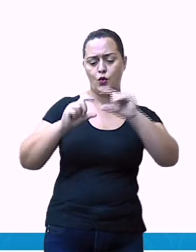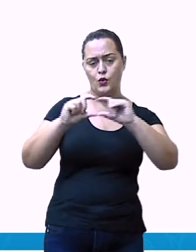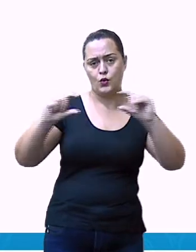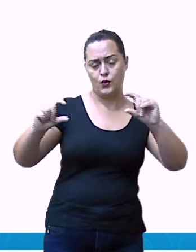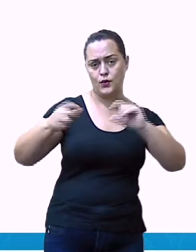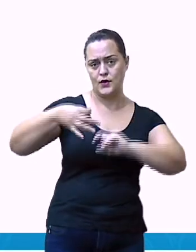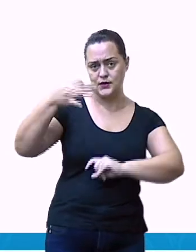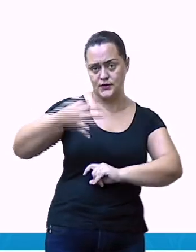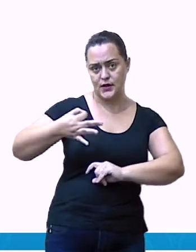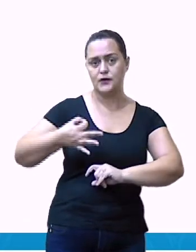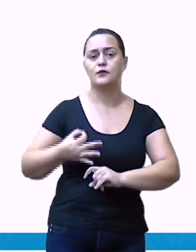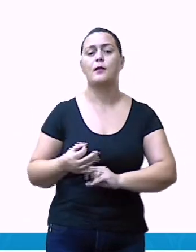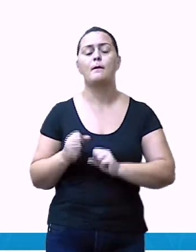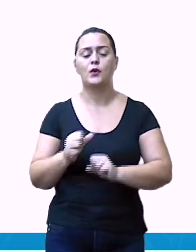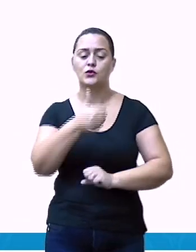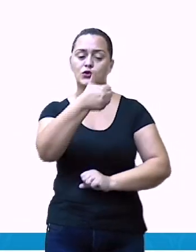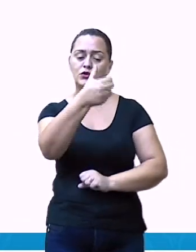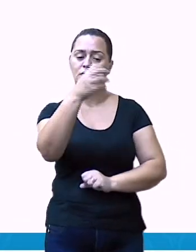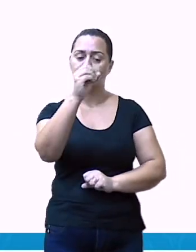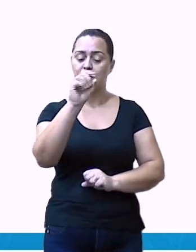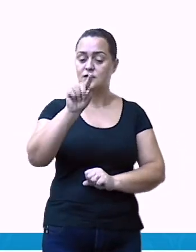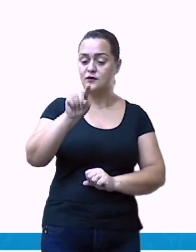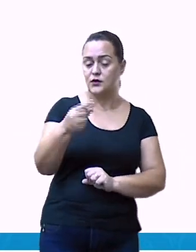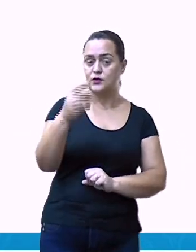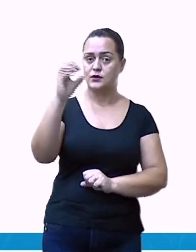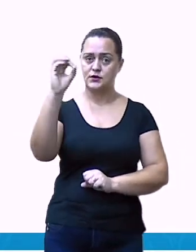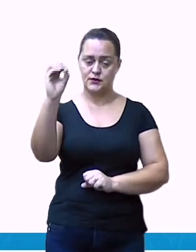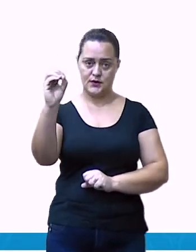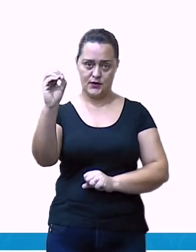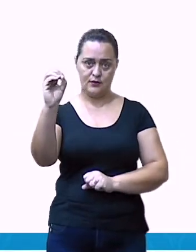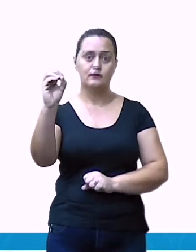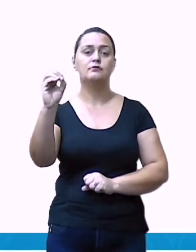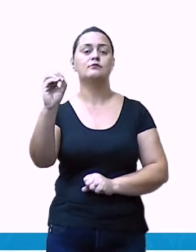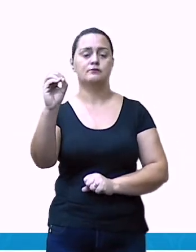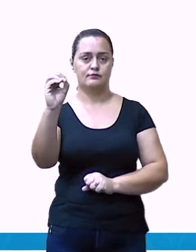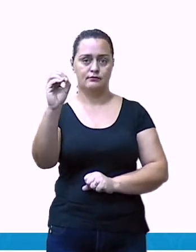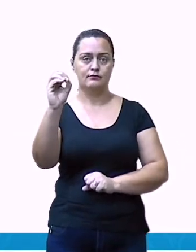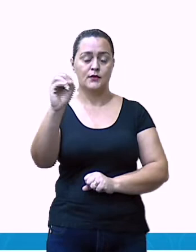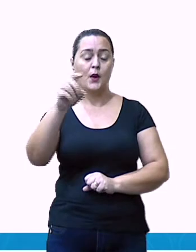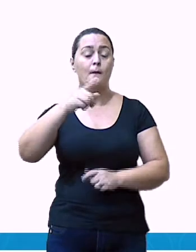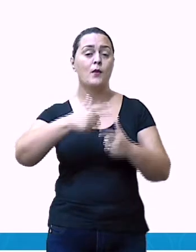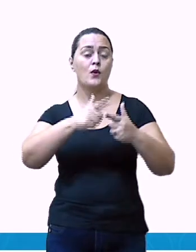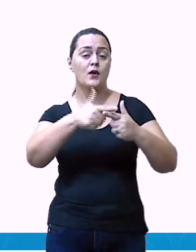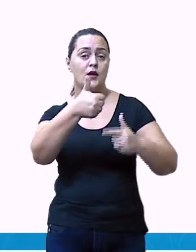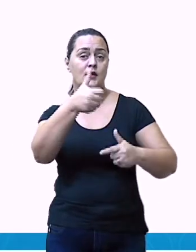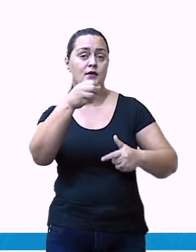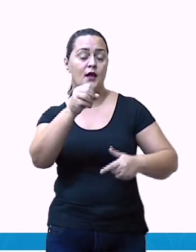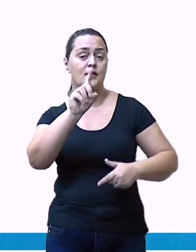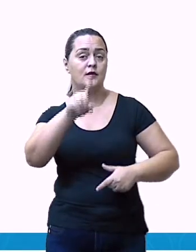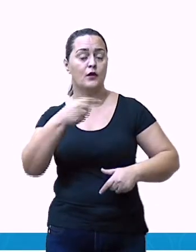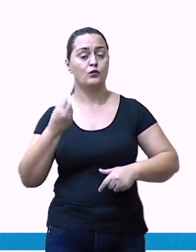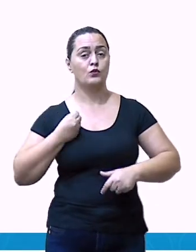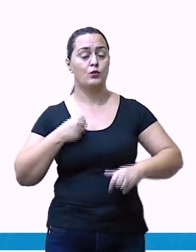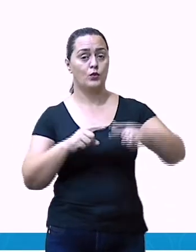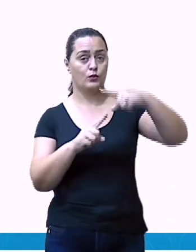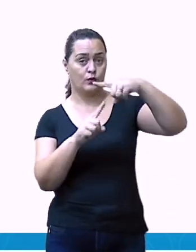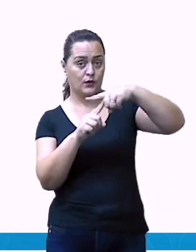que ela perdeu, eu consigo visualizar a vírgula. Então, eu comecei colocando pela